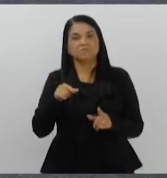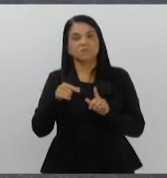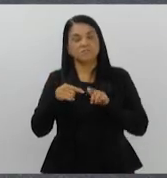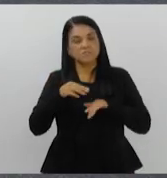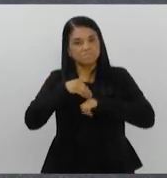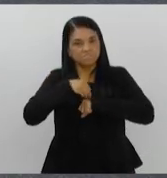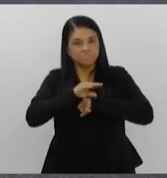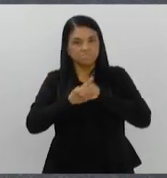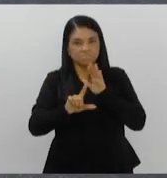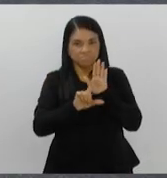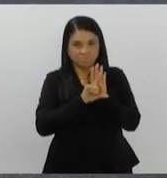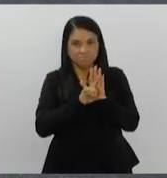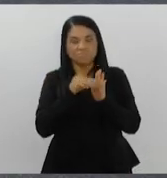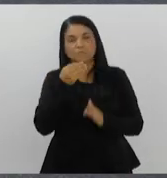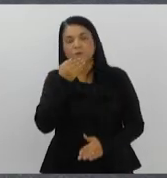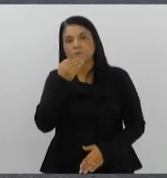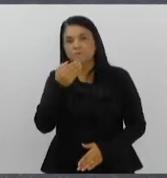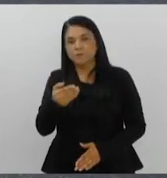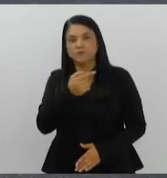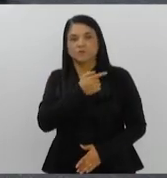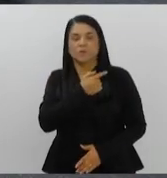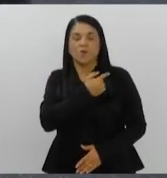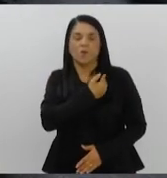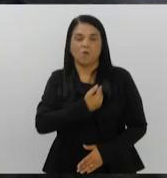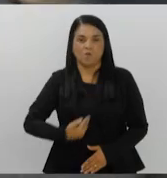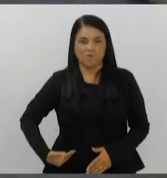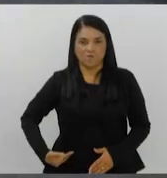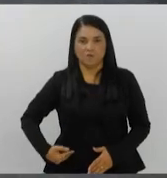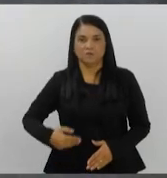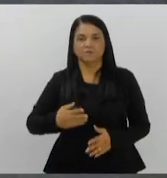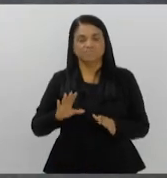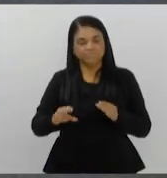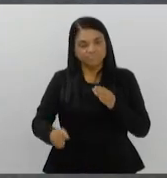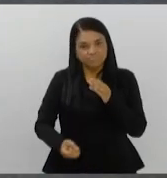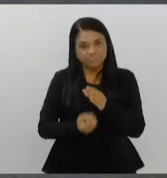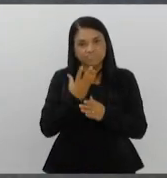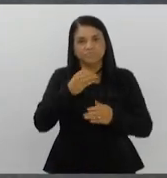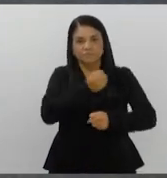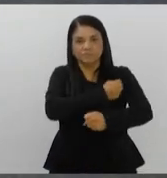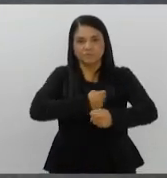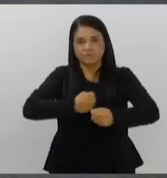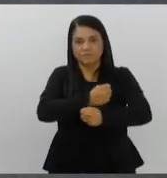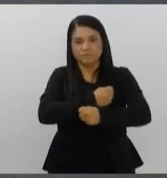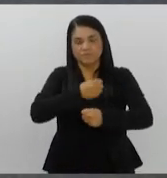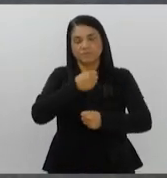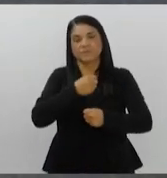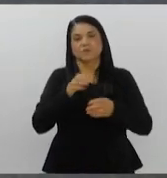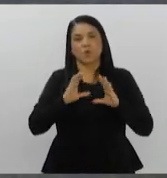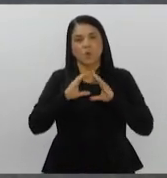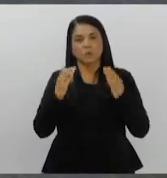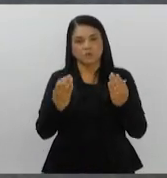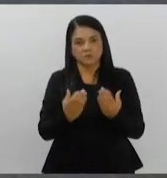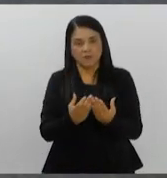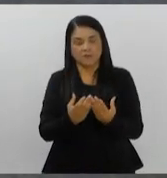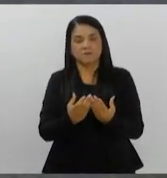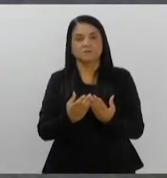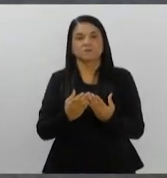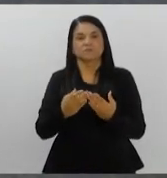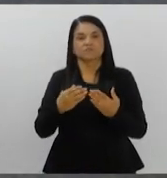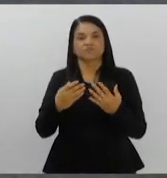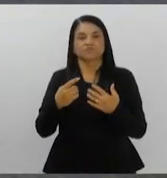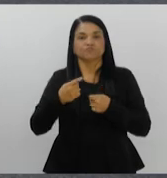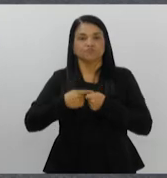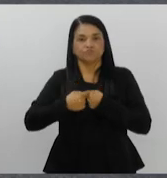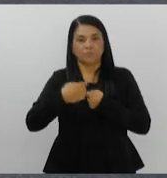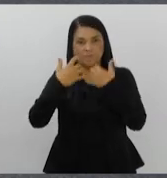e solicitação ao governo sobre a instalação de cozinhas comunitárias no município de Petrópolis. Importante dizer, senhora